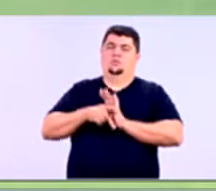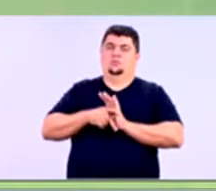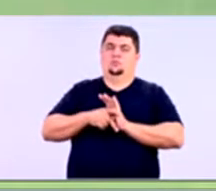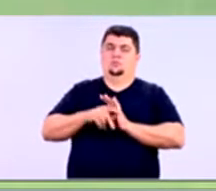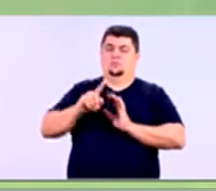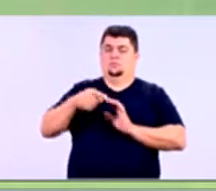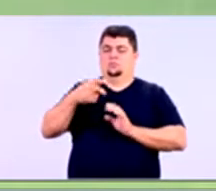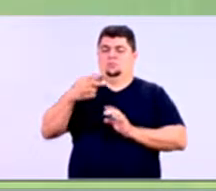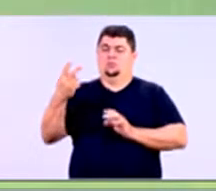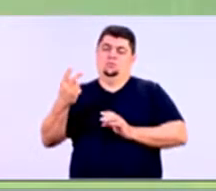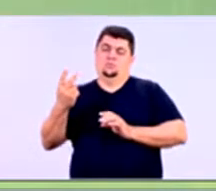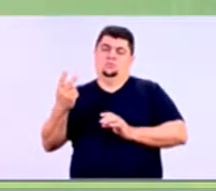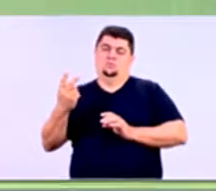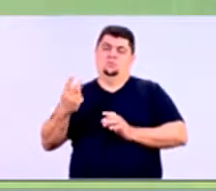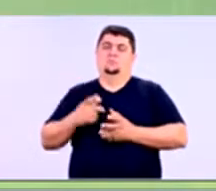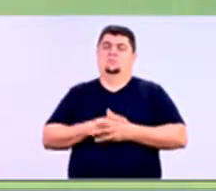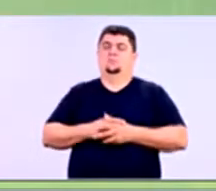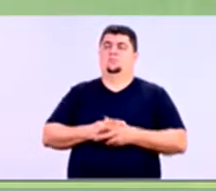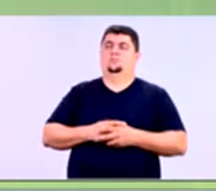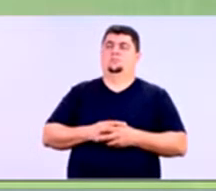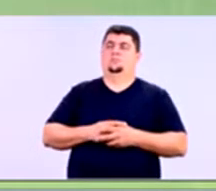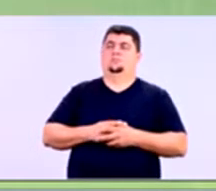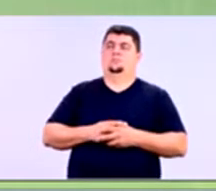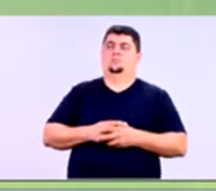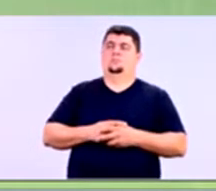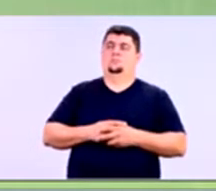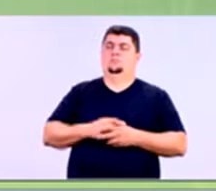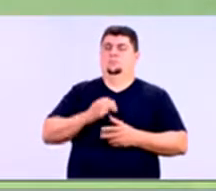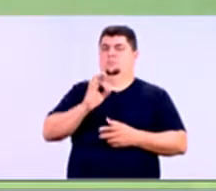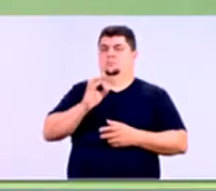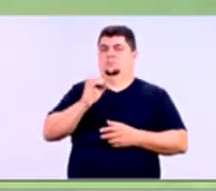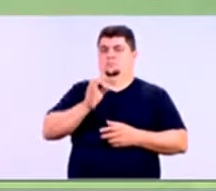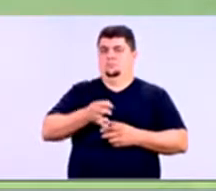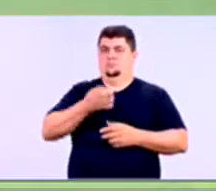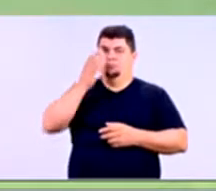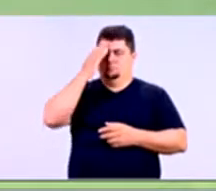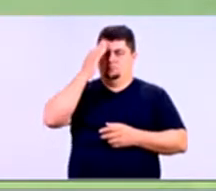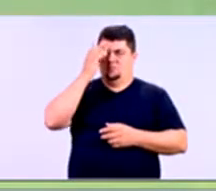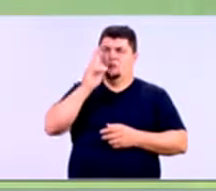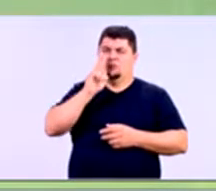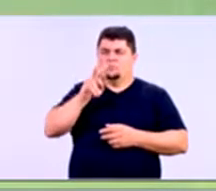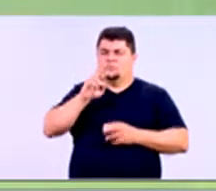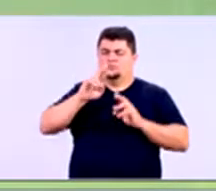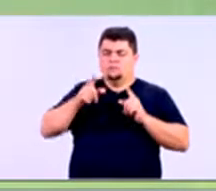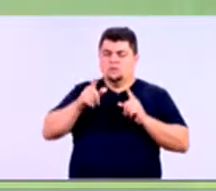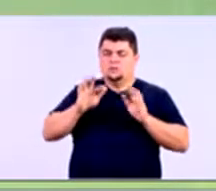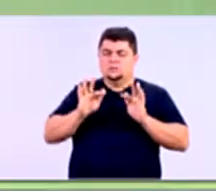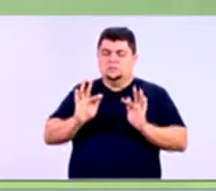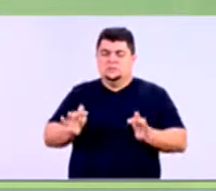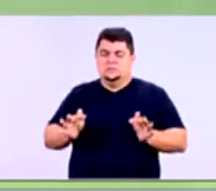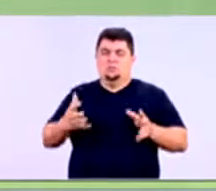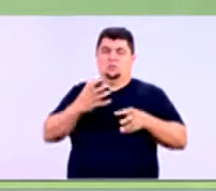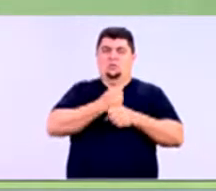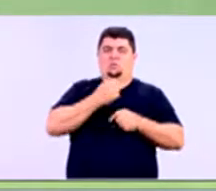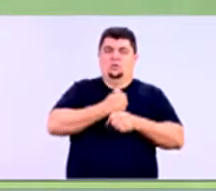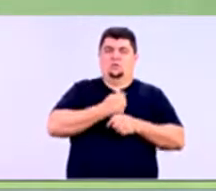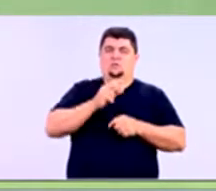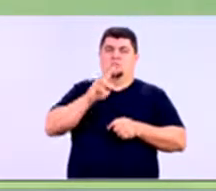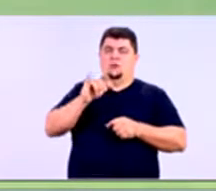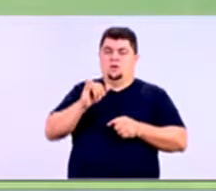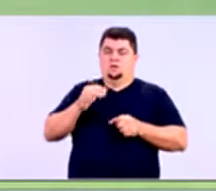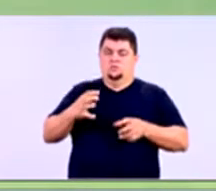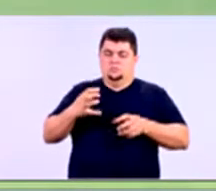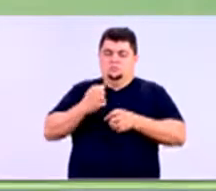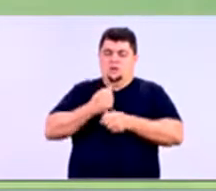com 2 casas decimais, certo? Então, viram a diferença dos juros compostos? Ele vai capitalizando